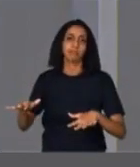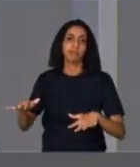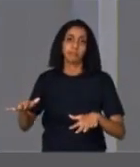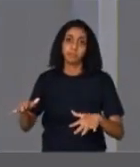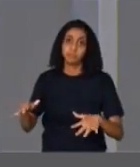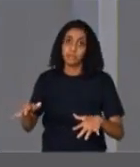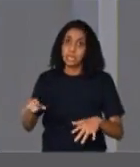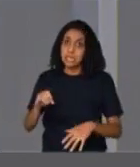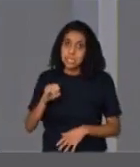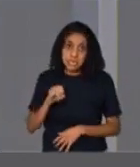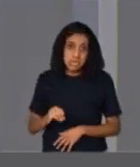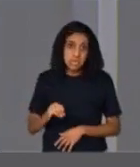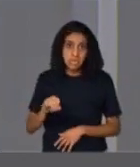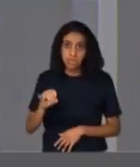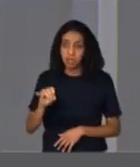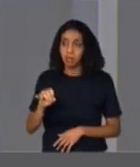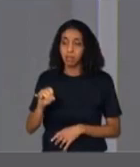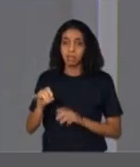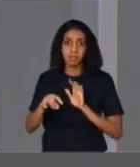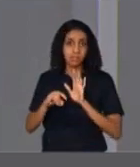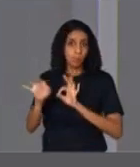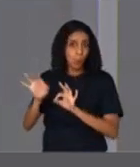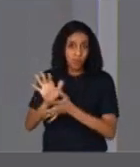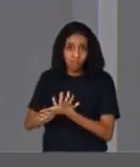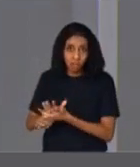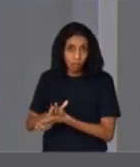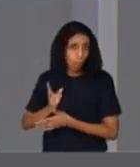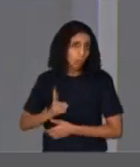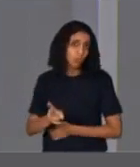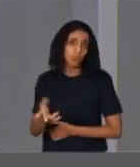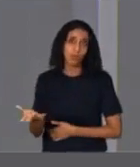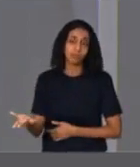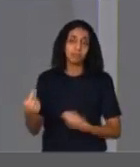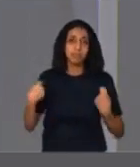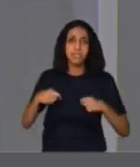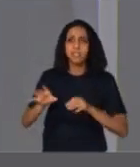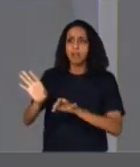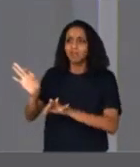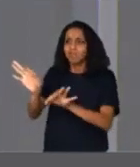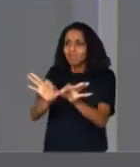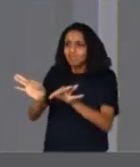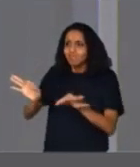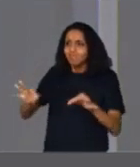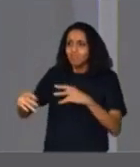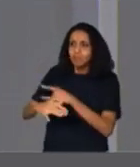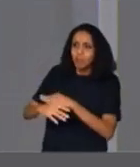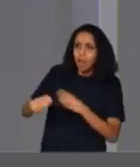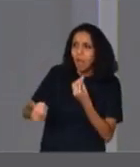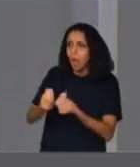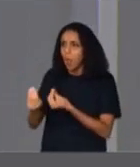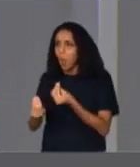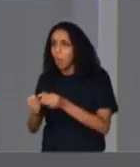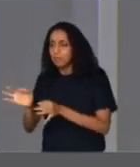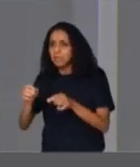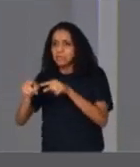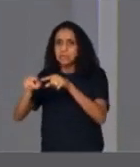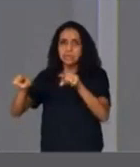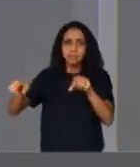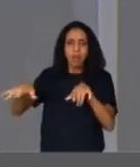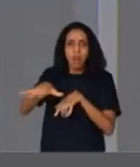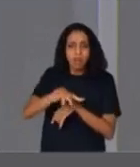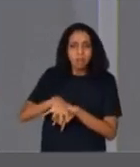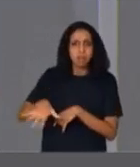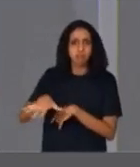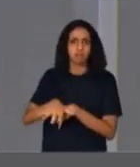houver uma cidade democrática, urbanisticamente planejada, que não tenha o seu